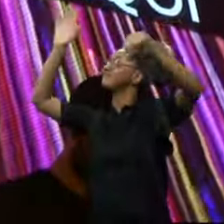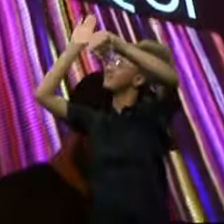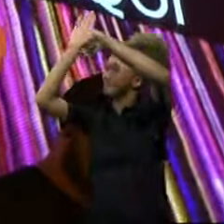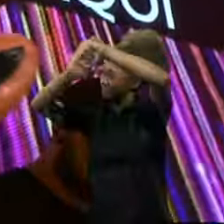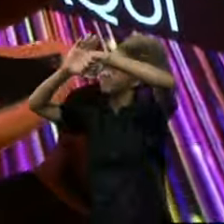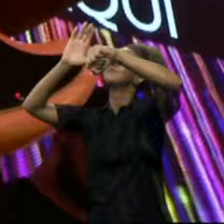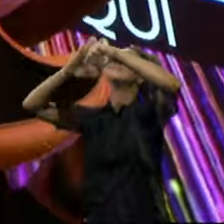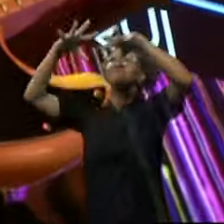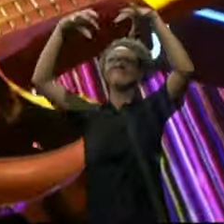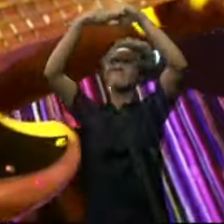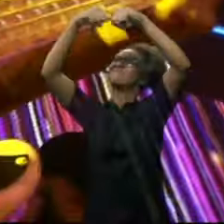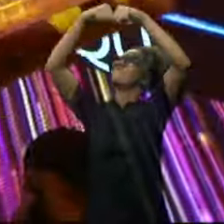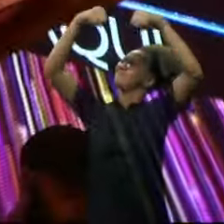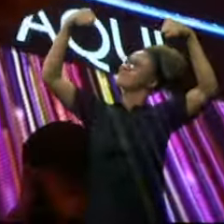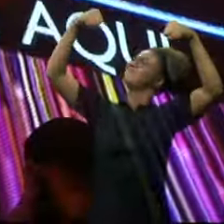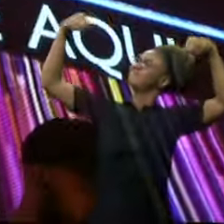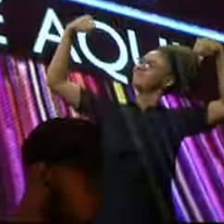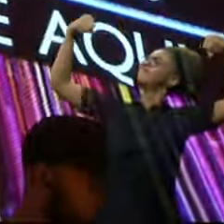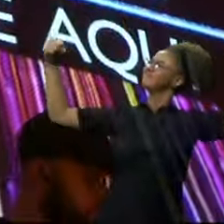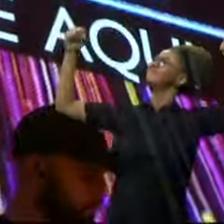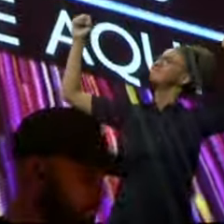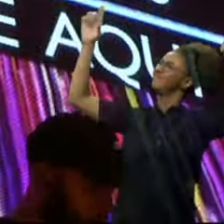E aí e